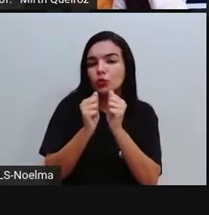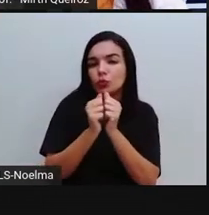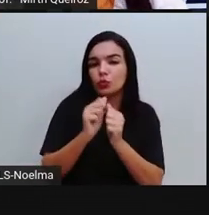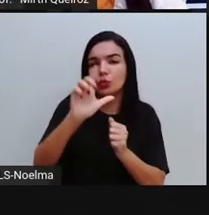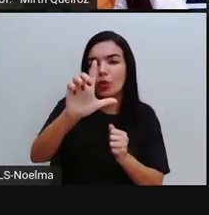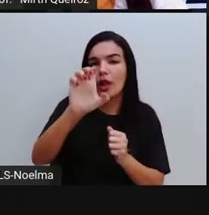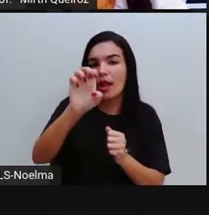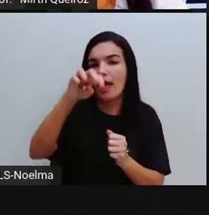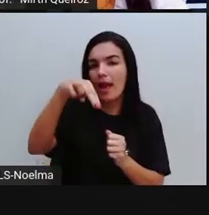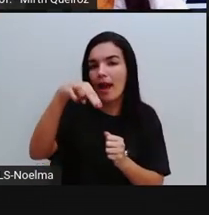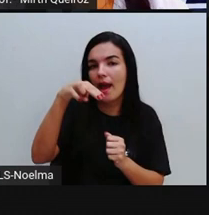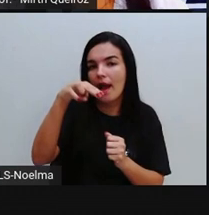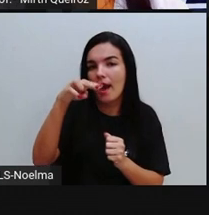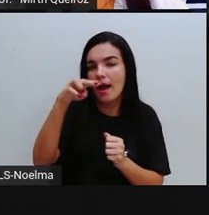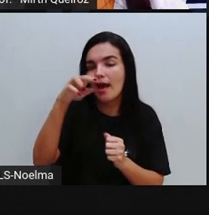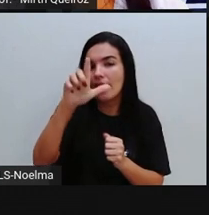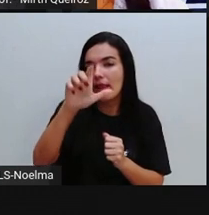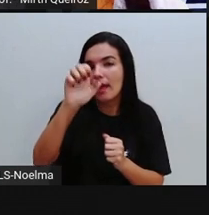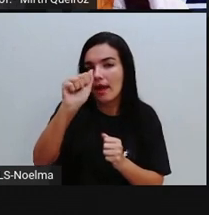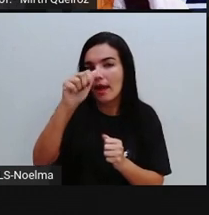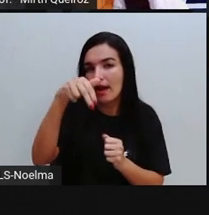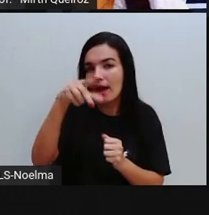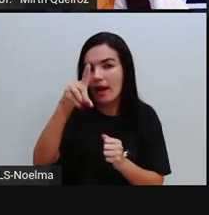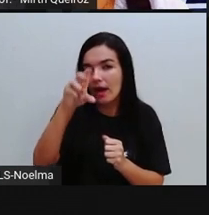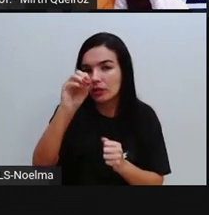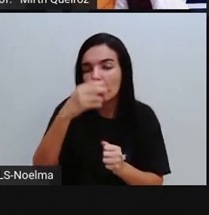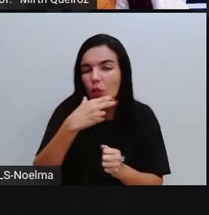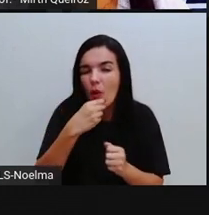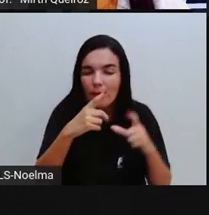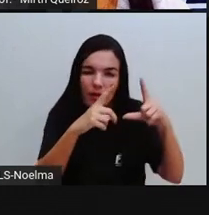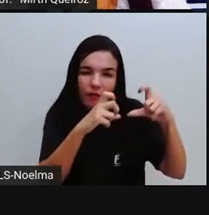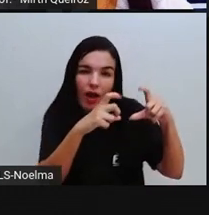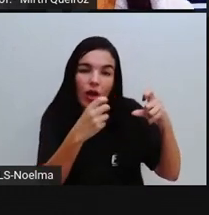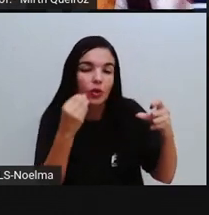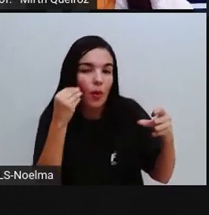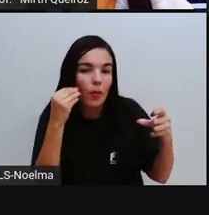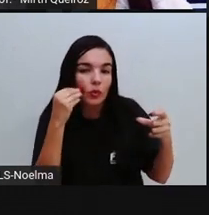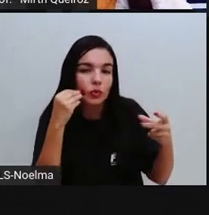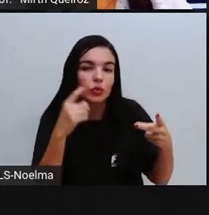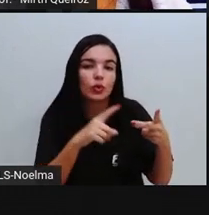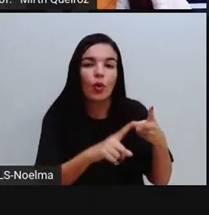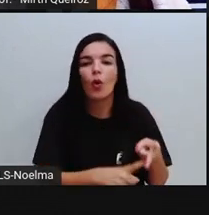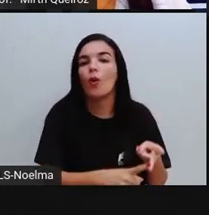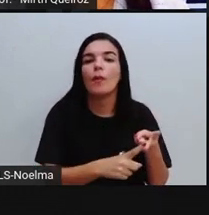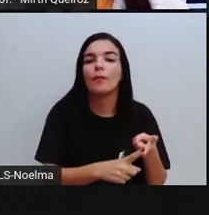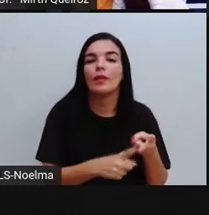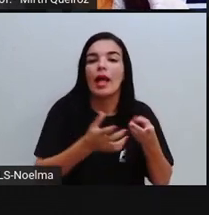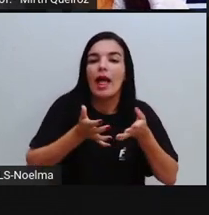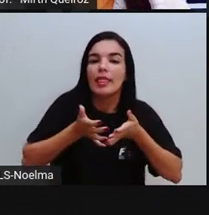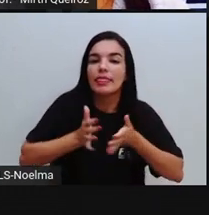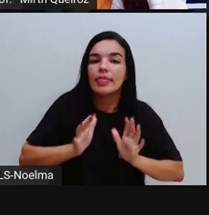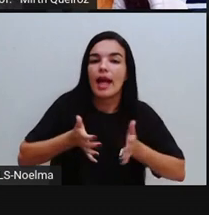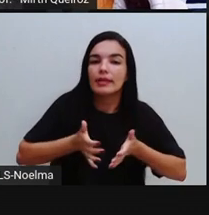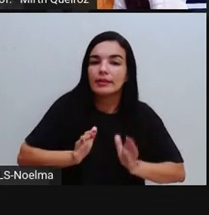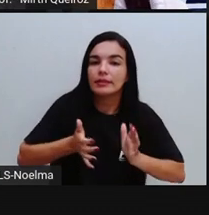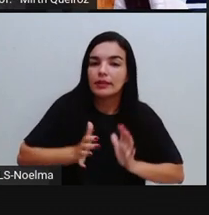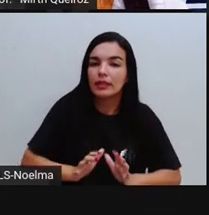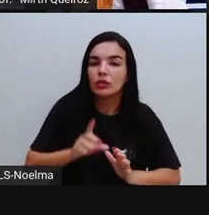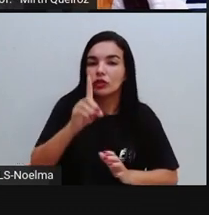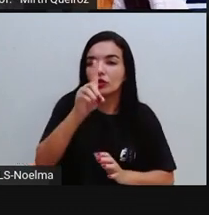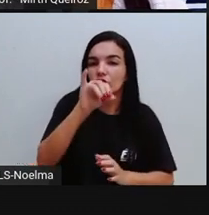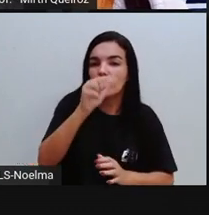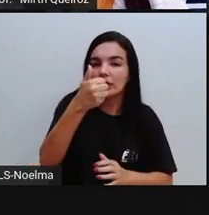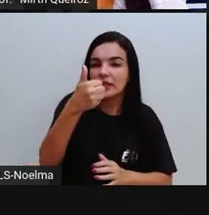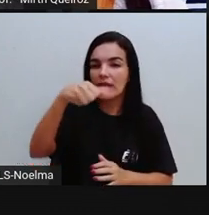foi aquela figura que eu mostrei para vocês, né? De uma xilogravura da imagem dele, nascido